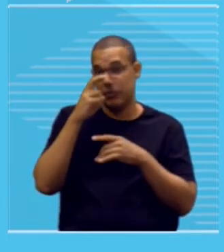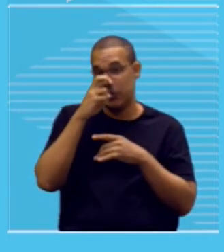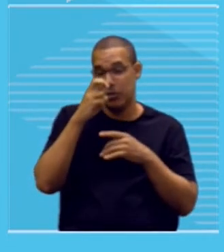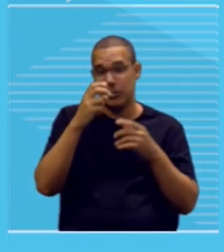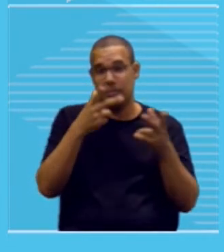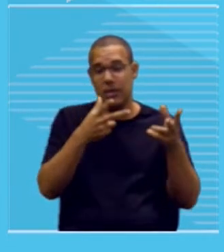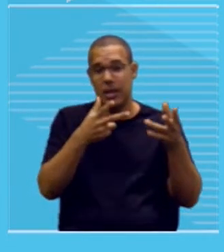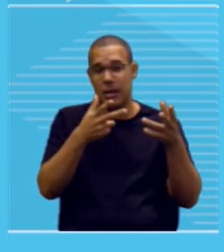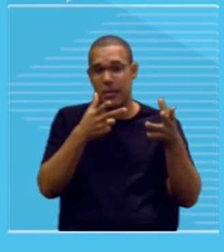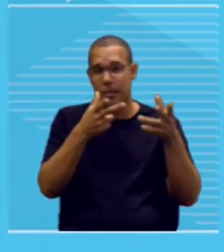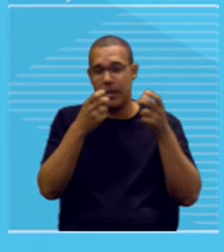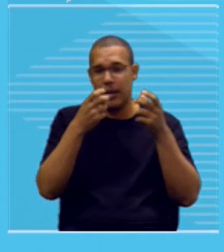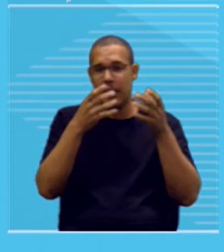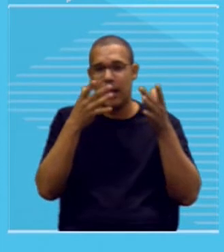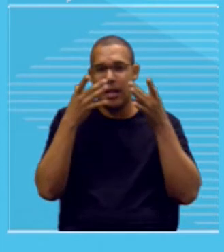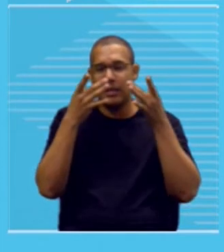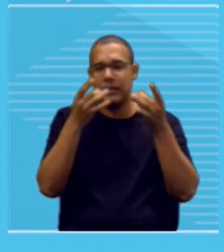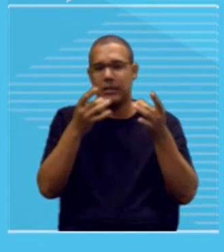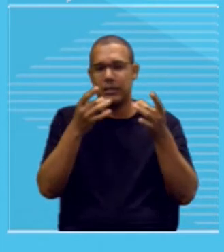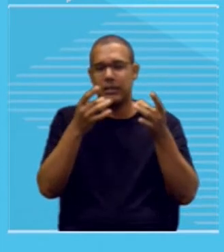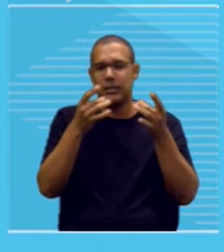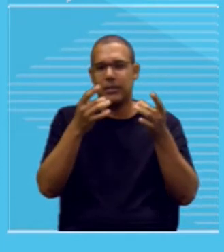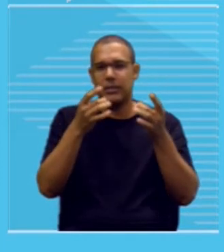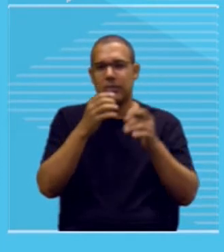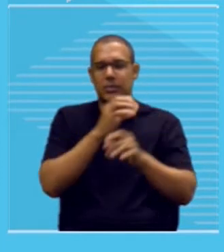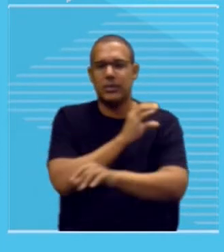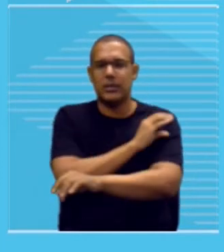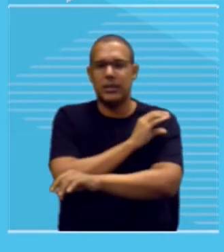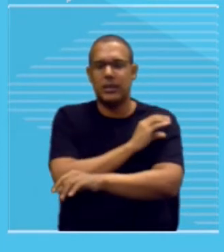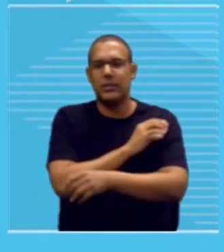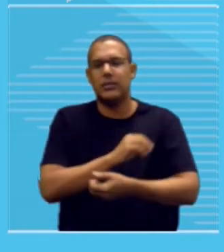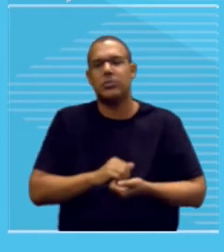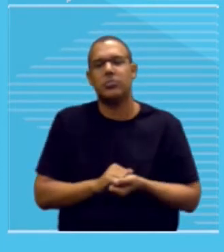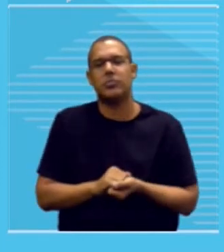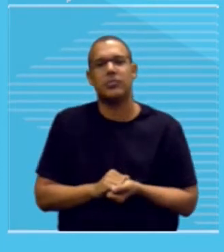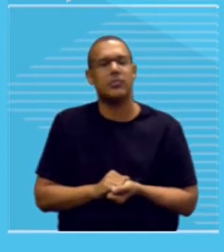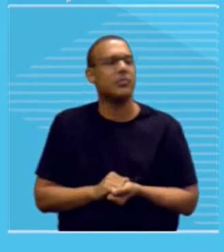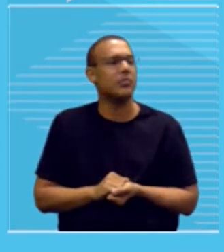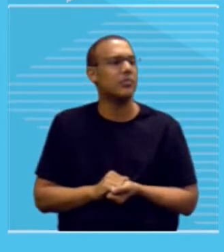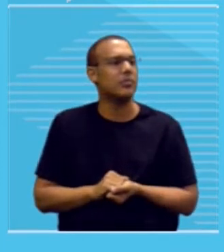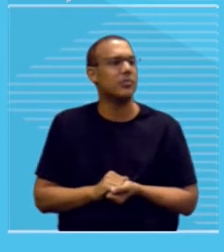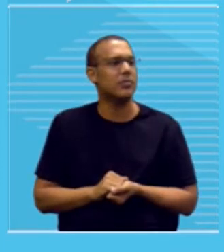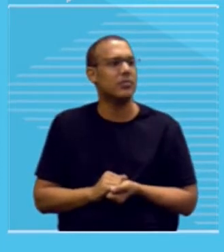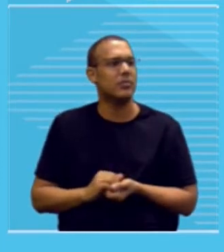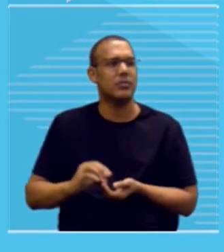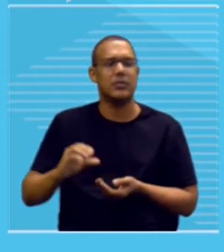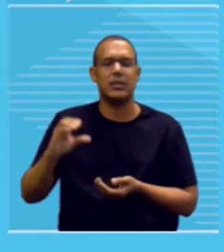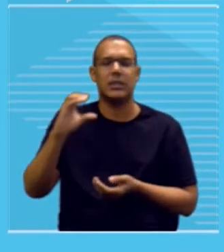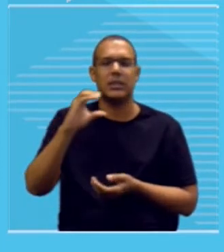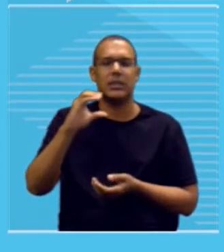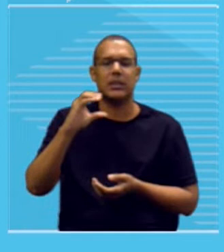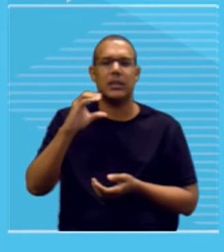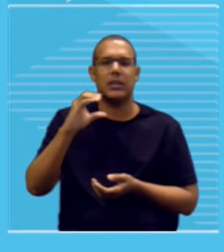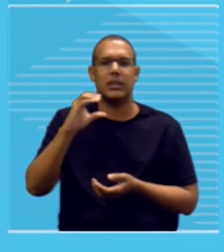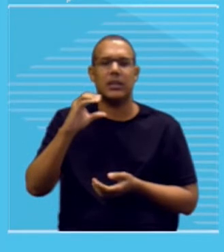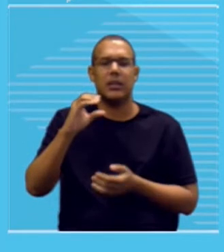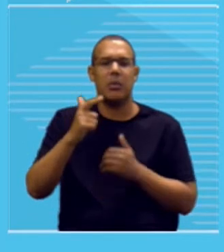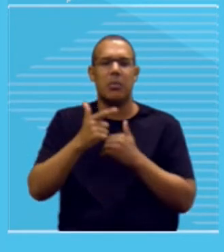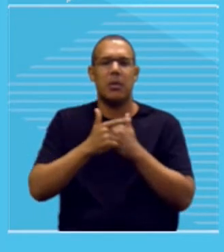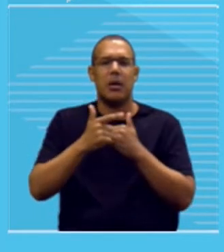atrair os clientes olha só a letra C por sua vez diz que o texto é um folheto de viagem